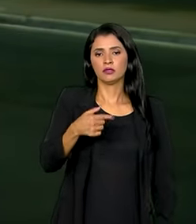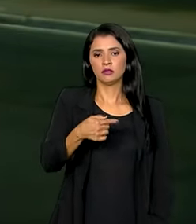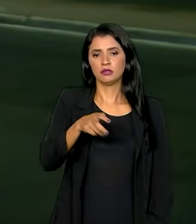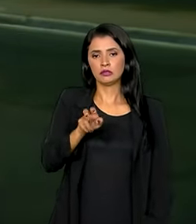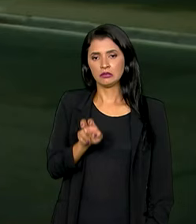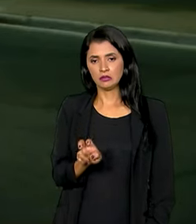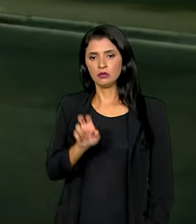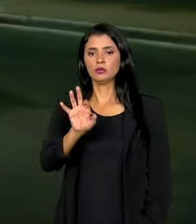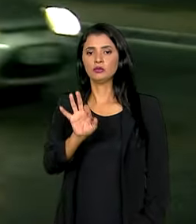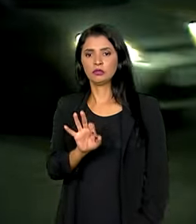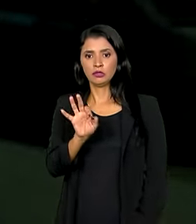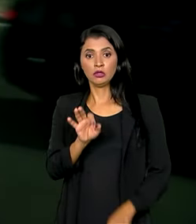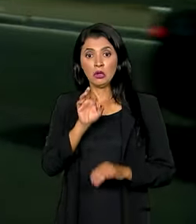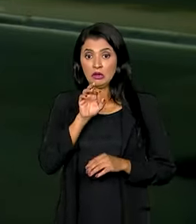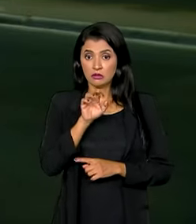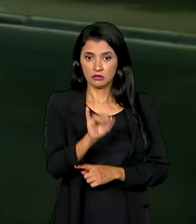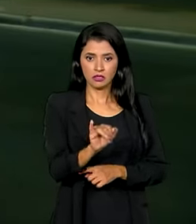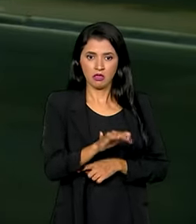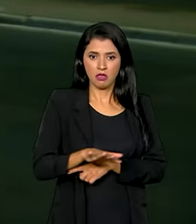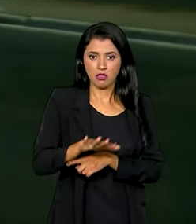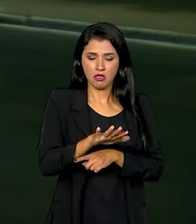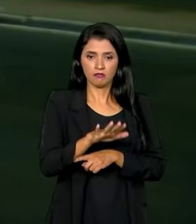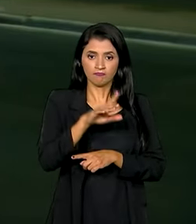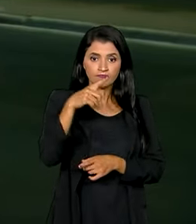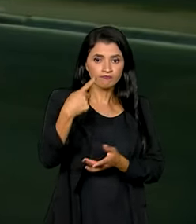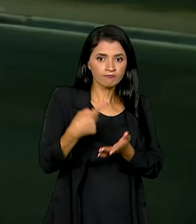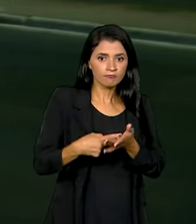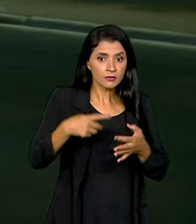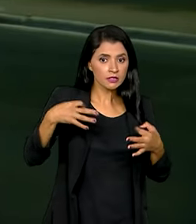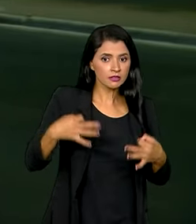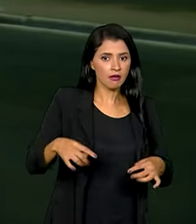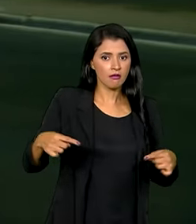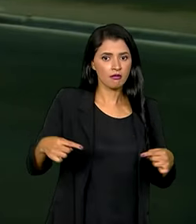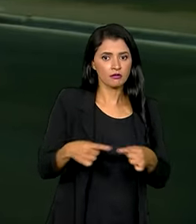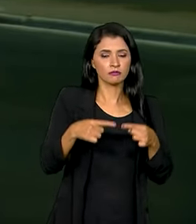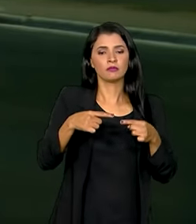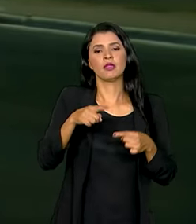4,75%. Se a projeção do mercado financeiro se confirmar, o índice de